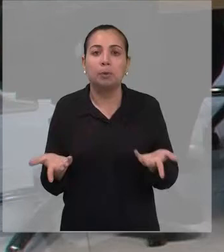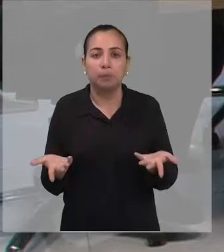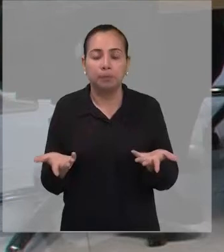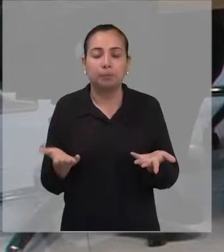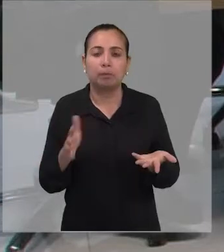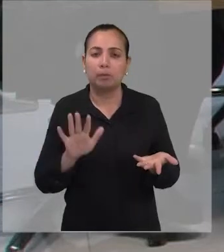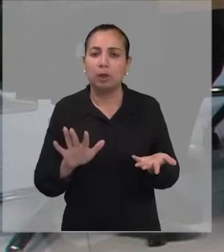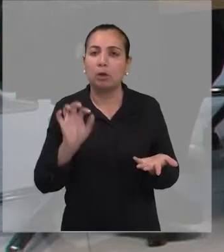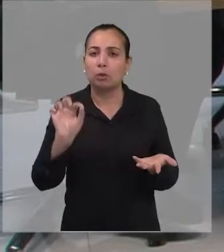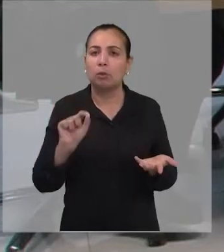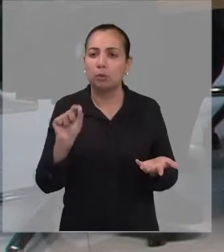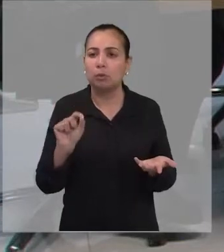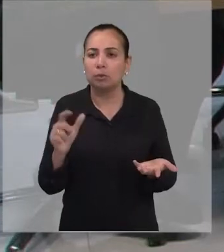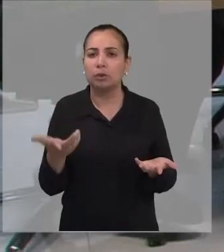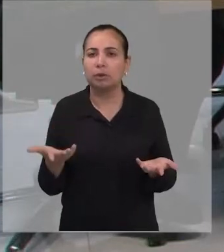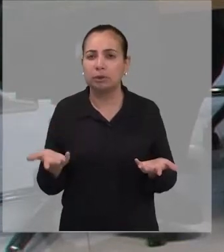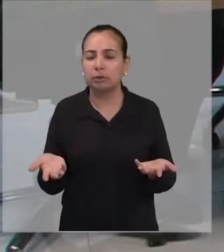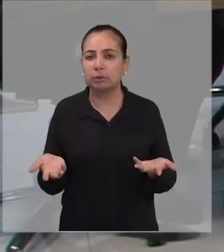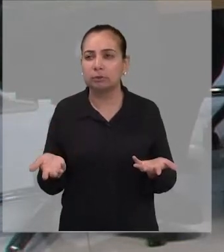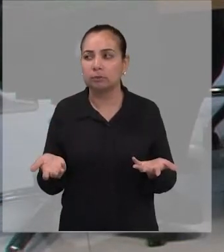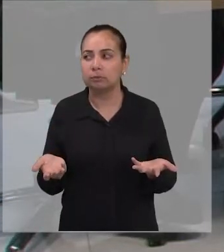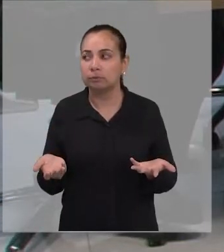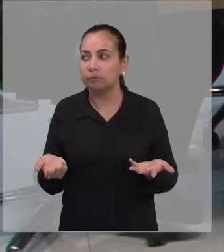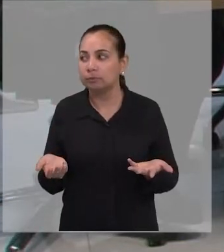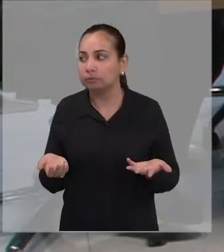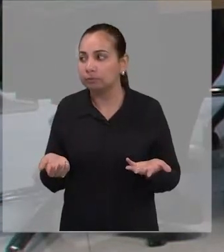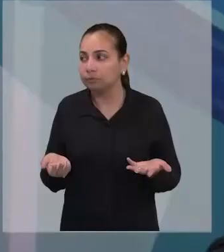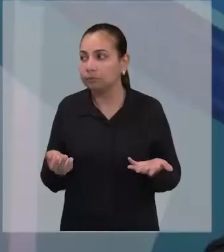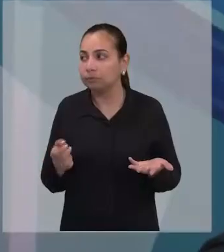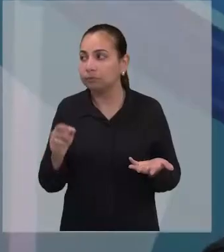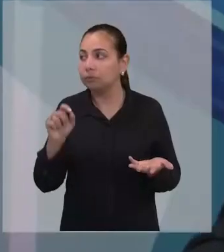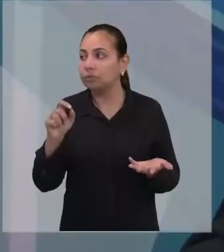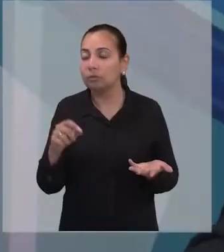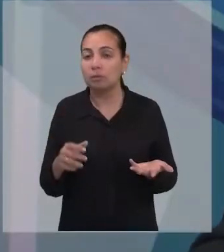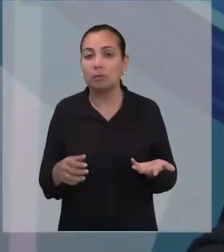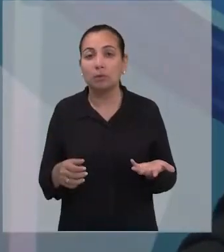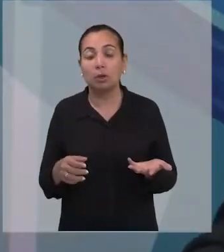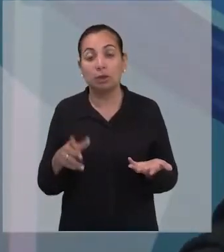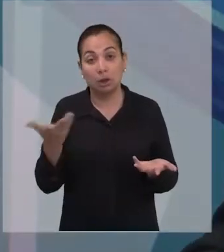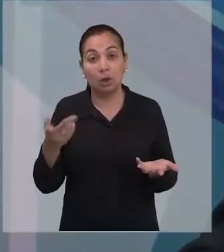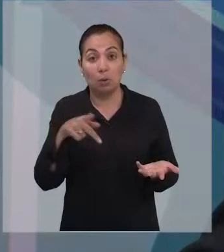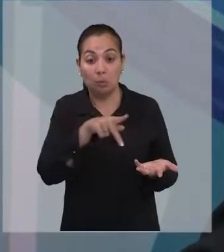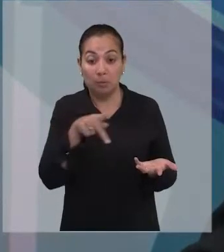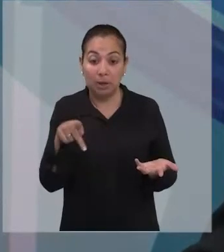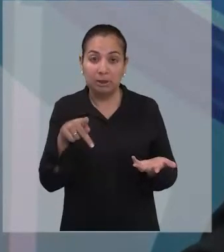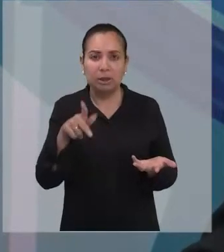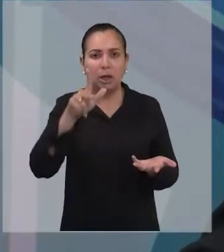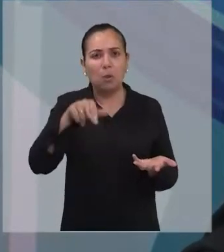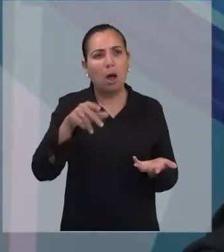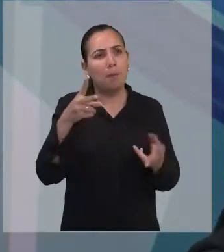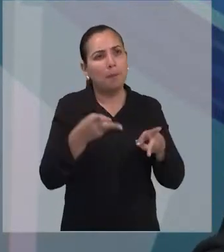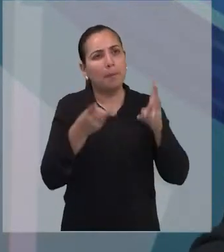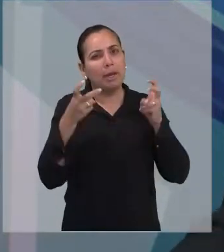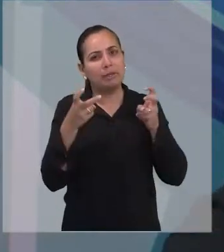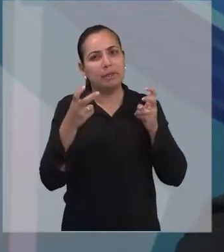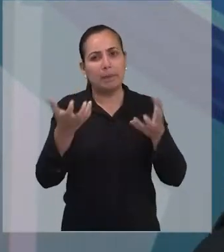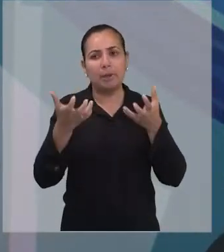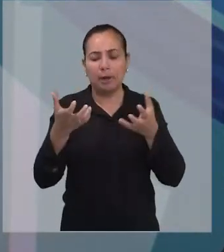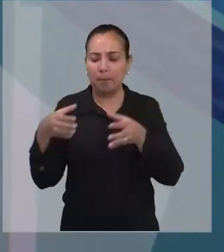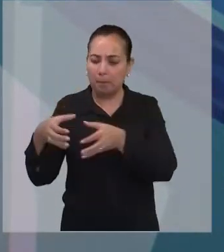Atingiu o vice-presidente, né? Atingiu o vice-presidente. Então, o presidente está se distanciando da base militar que ele tinha.